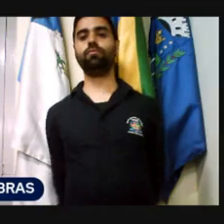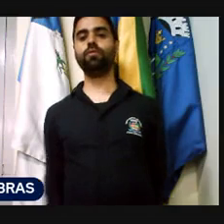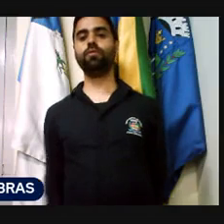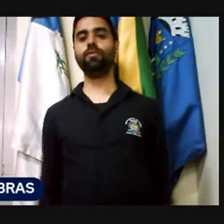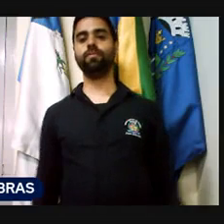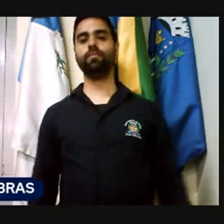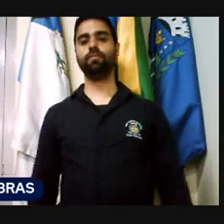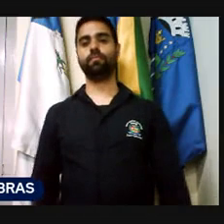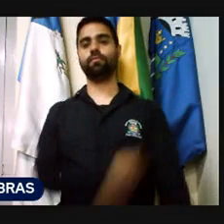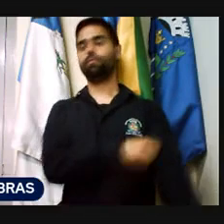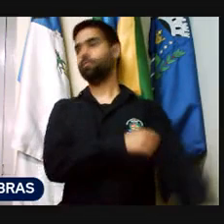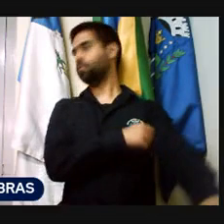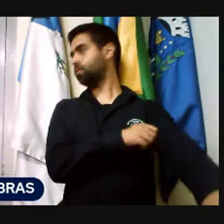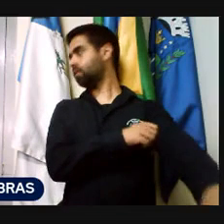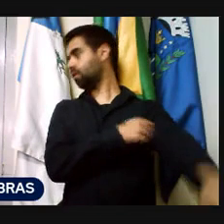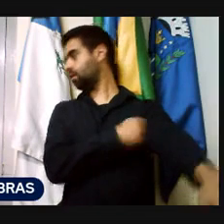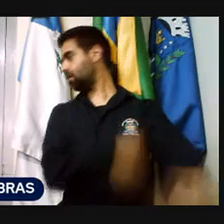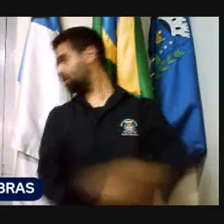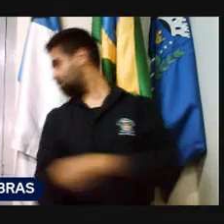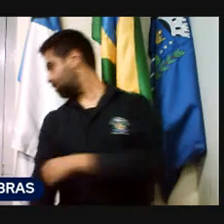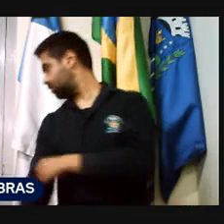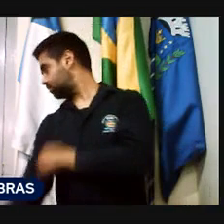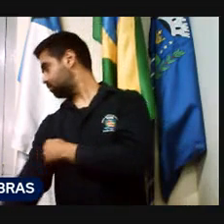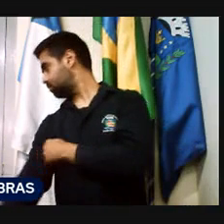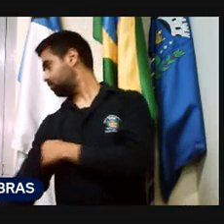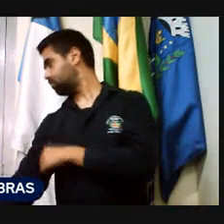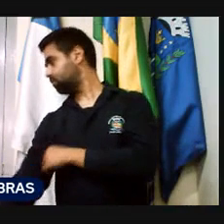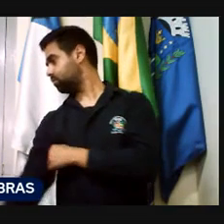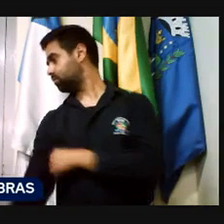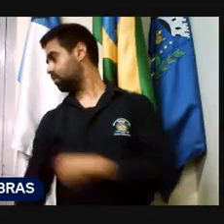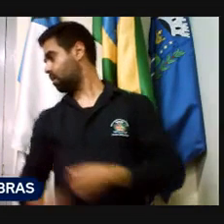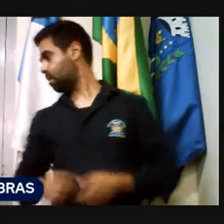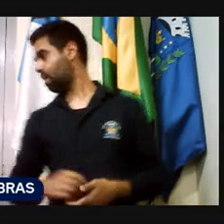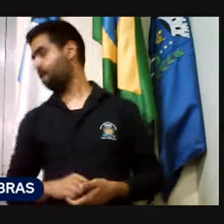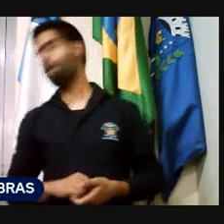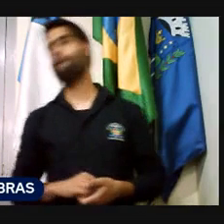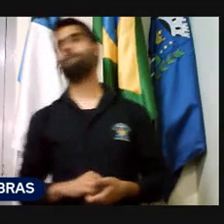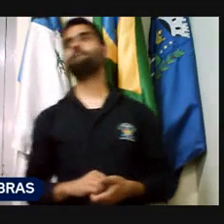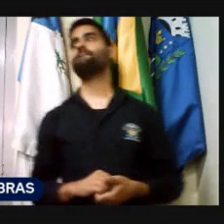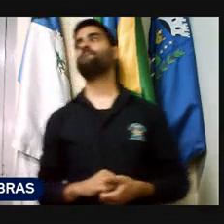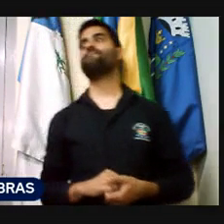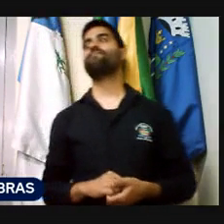Presente. Paulo César Alves Pena, Pedro Graça e Saulo Corrêa, justificado.